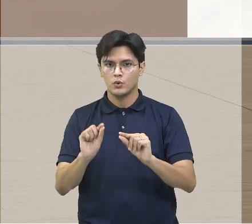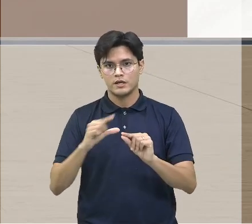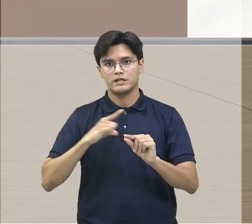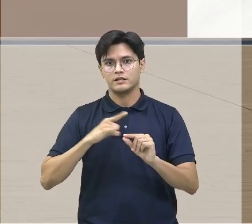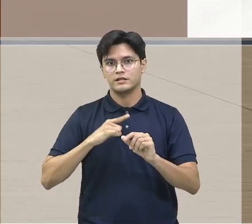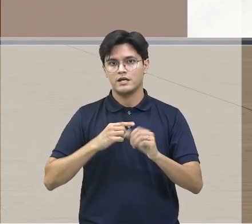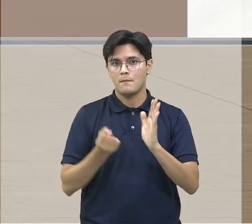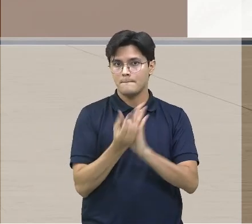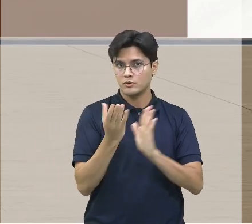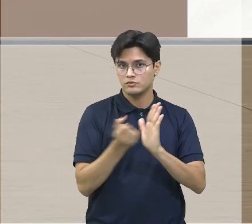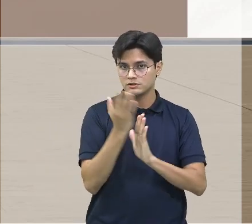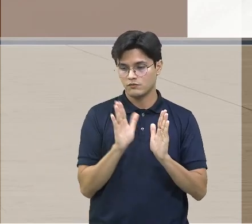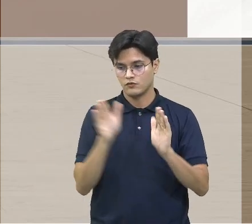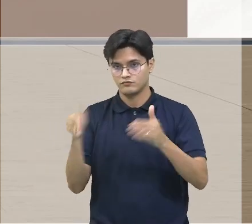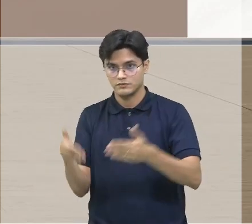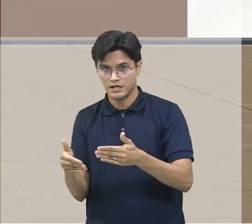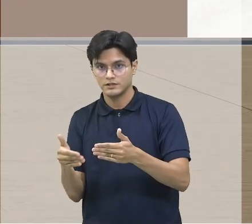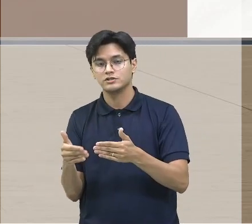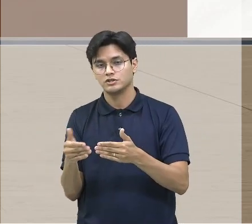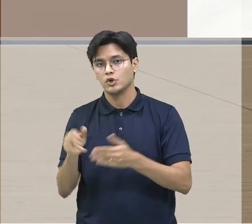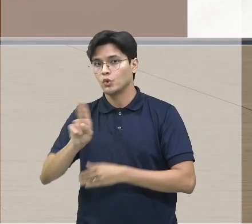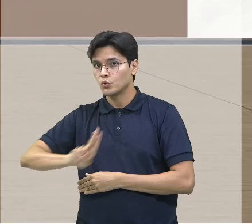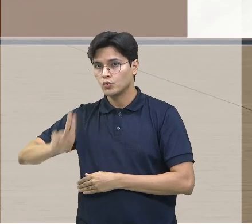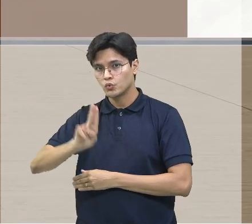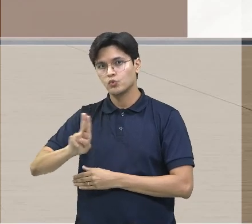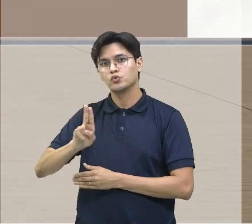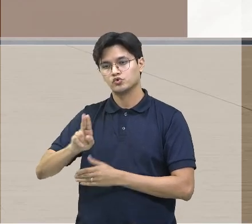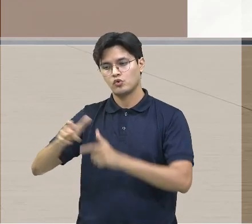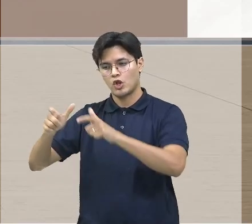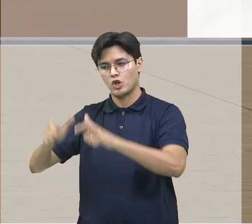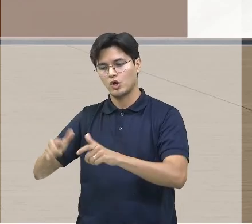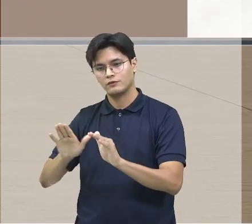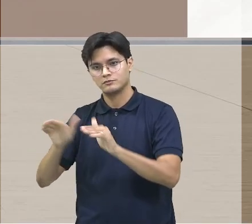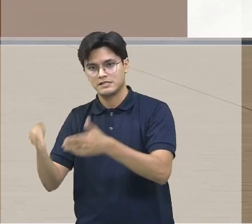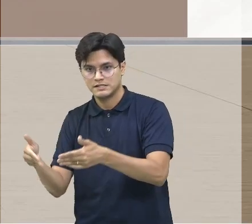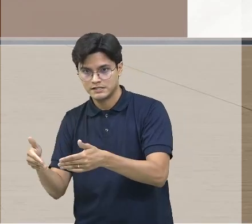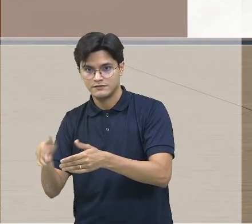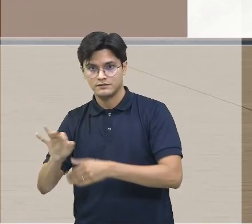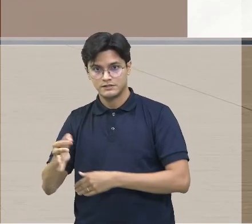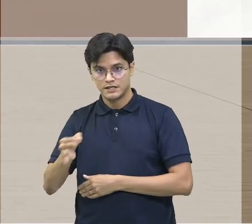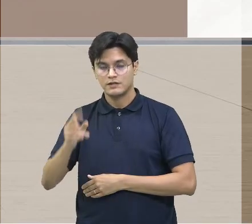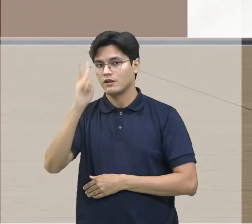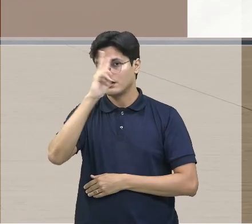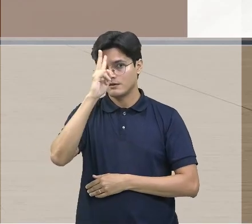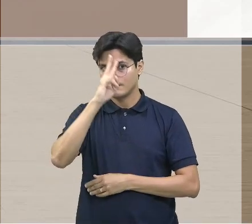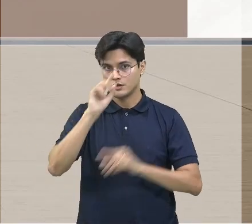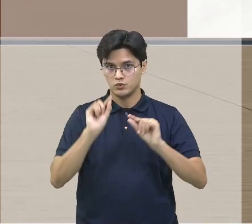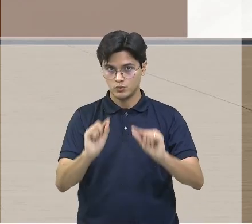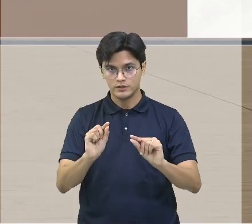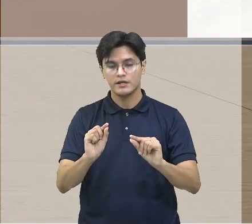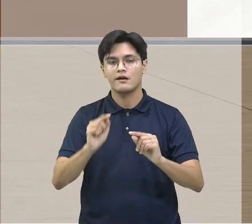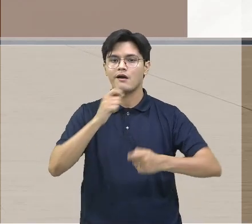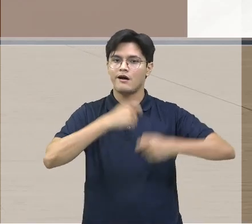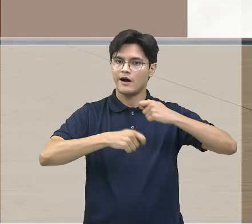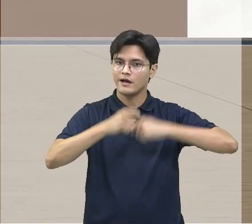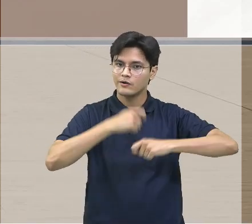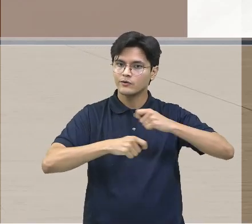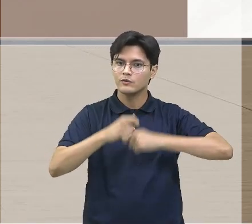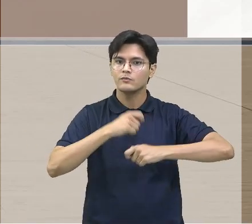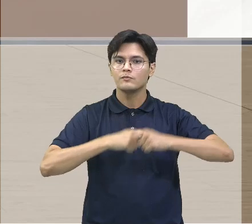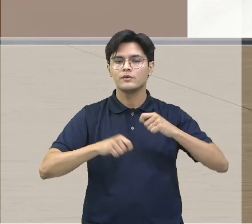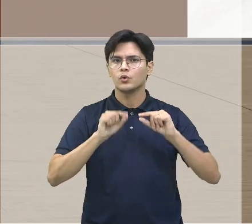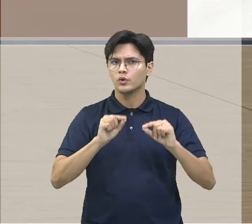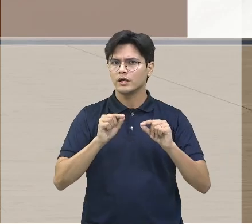o consumo local, ok? Lembrando, mais uma vez, essa economia não é